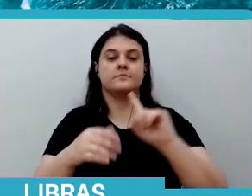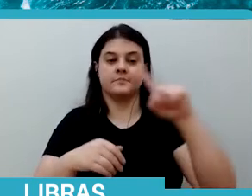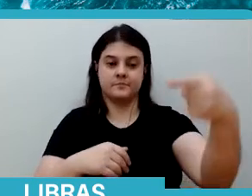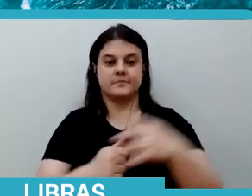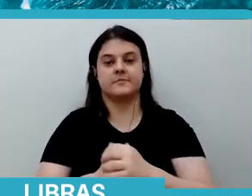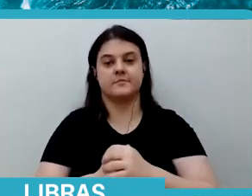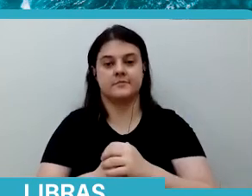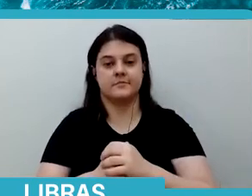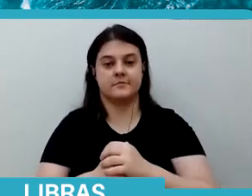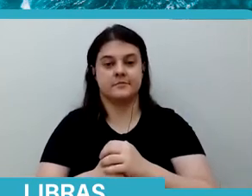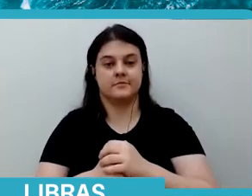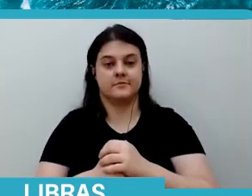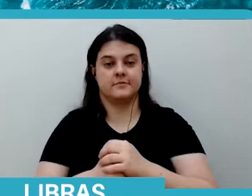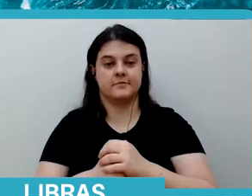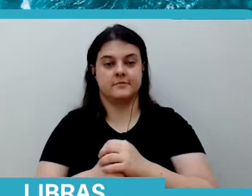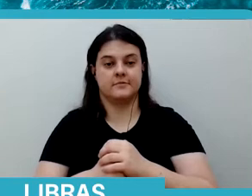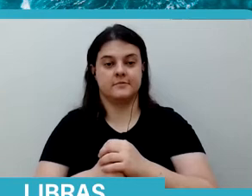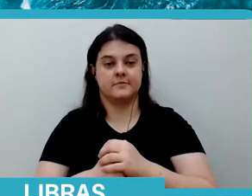despachar Júlia por favor